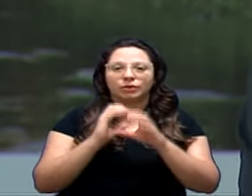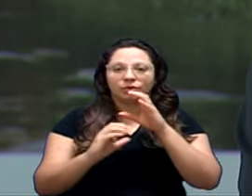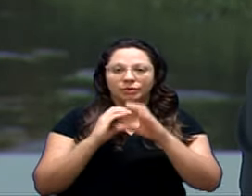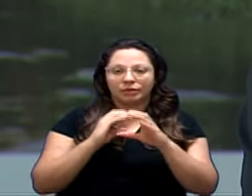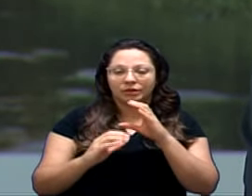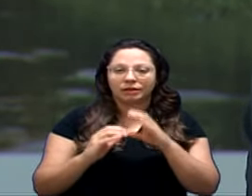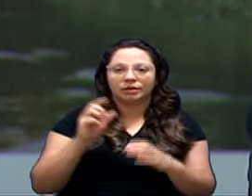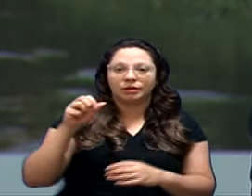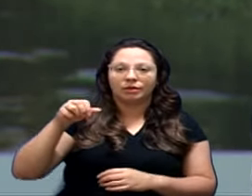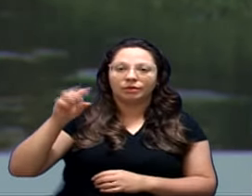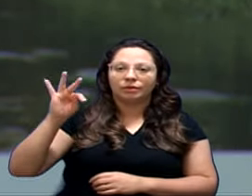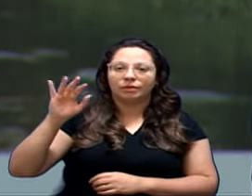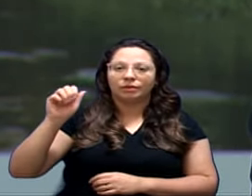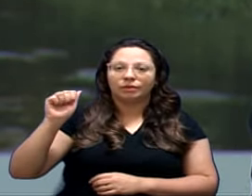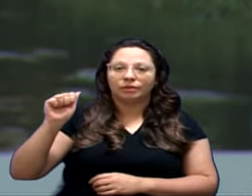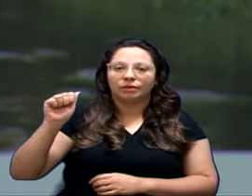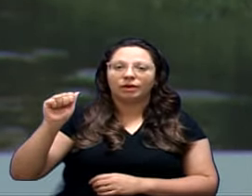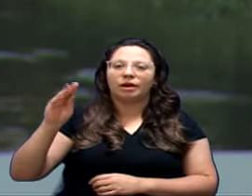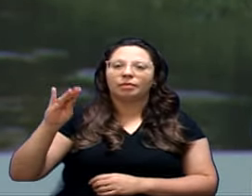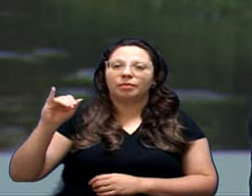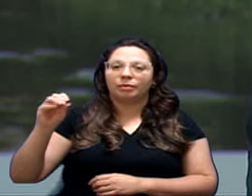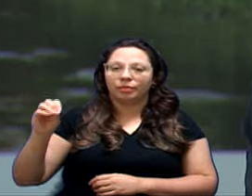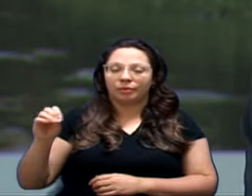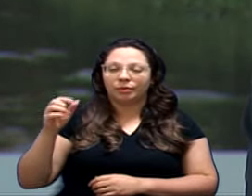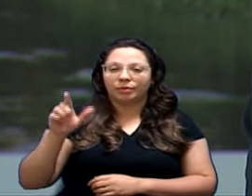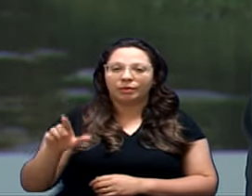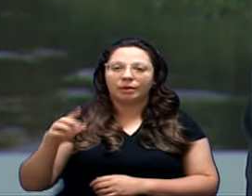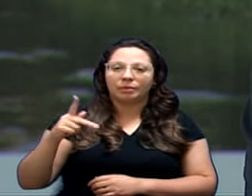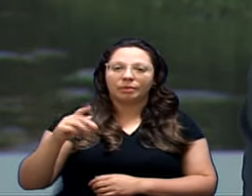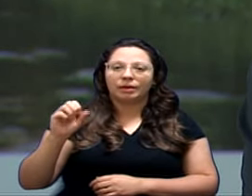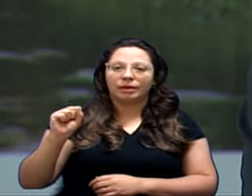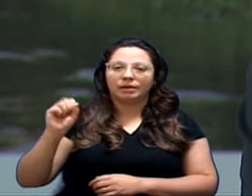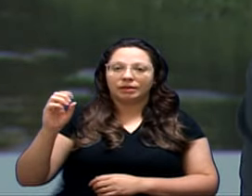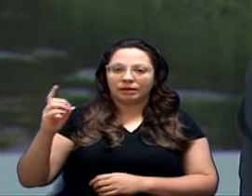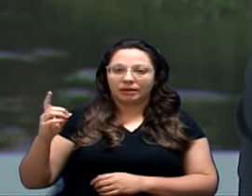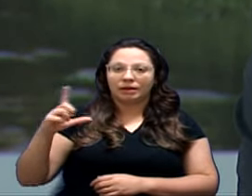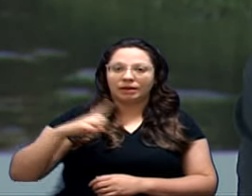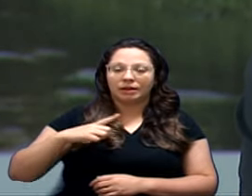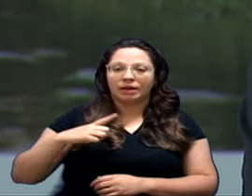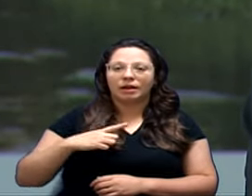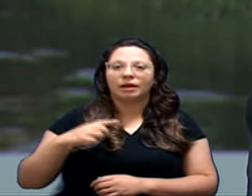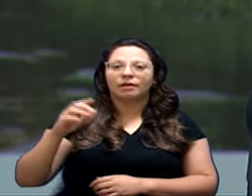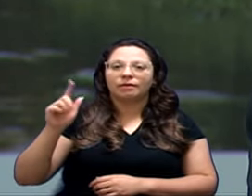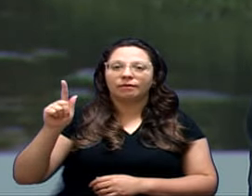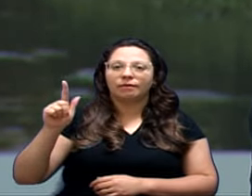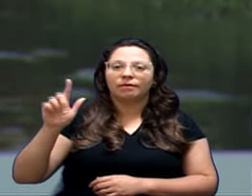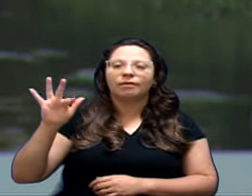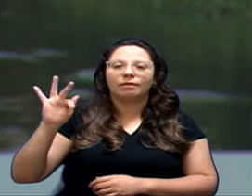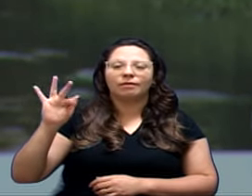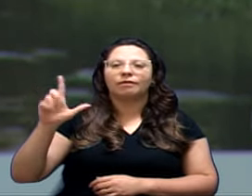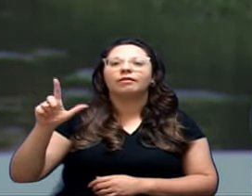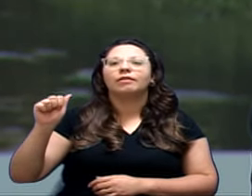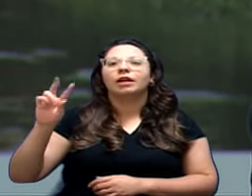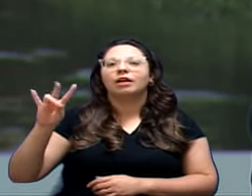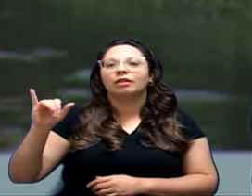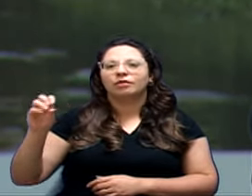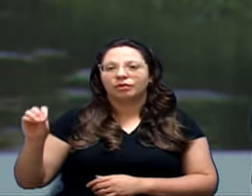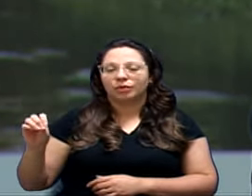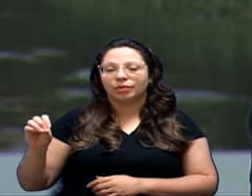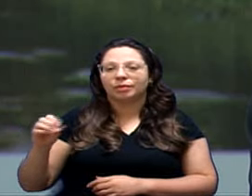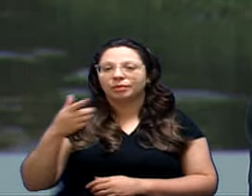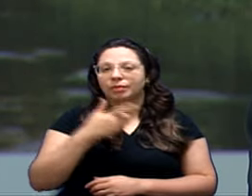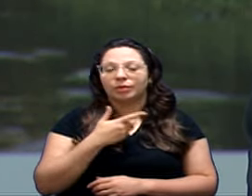de leis Fábio Mascarenhas representando o PSD Senor Flávio ammari representante da Justiça climática e fórum